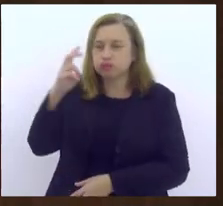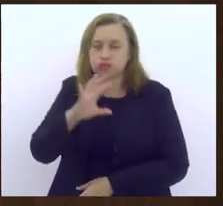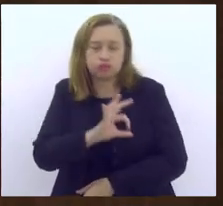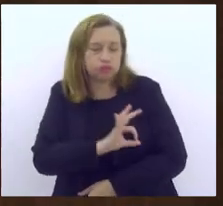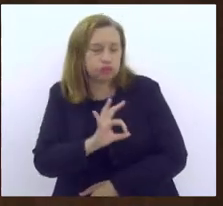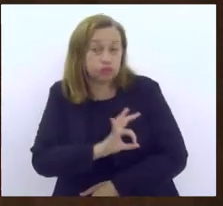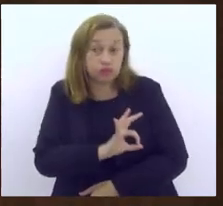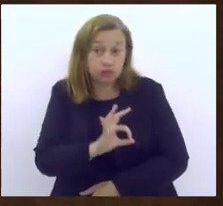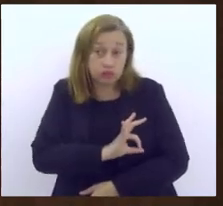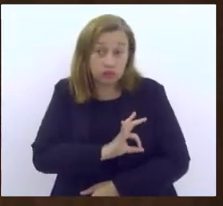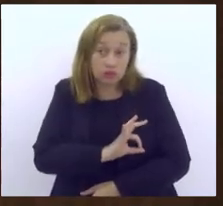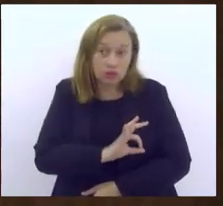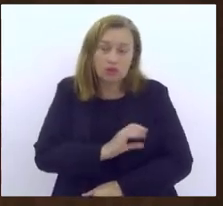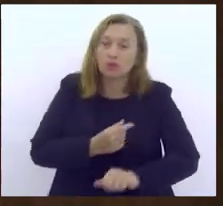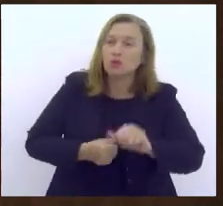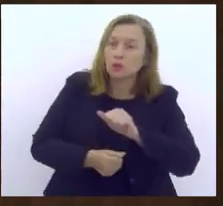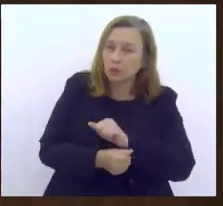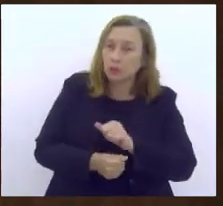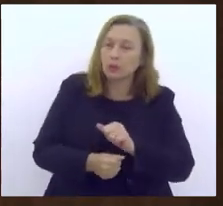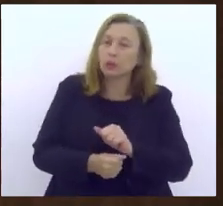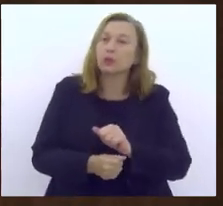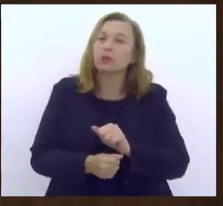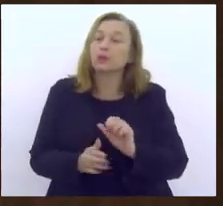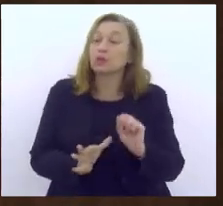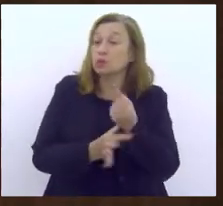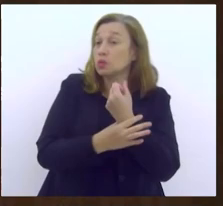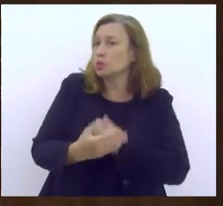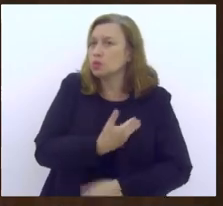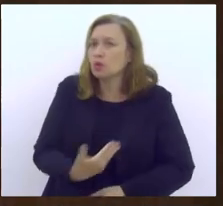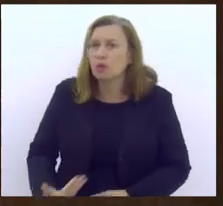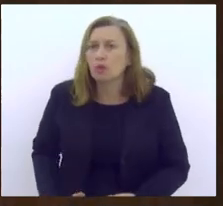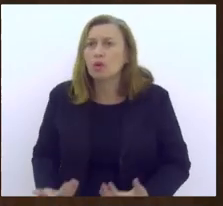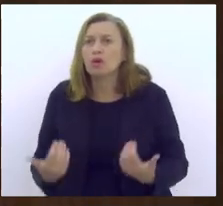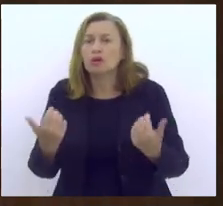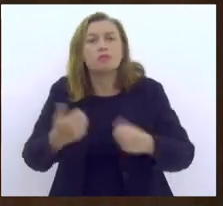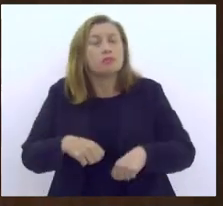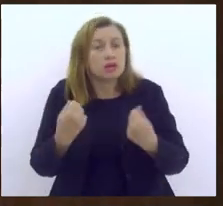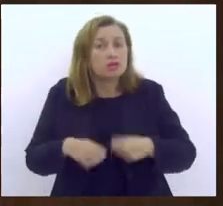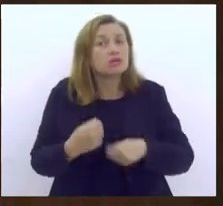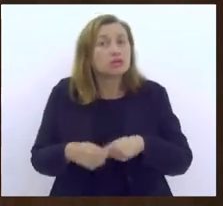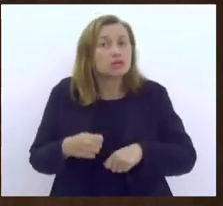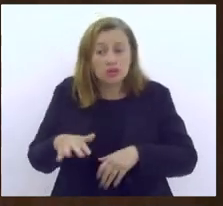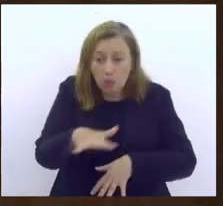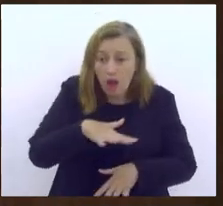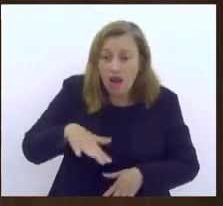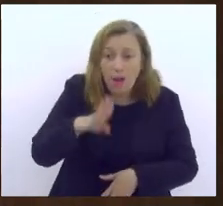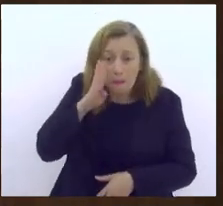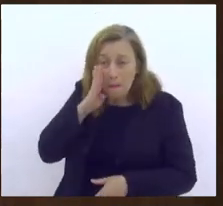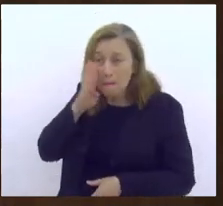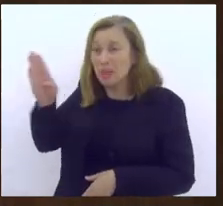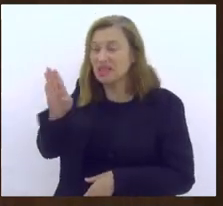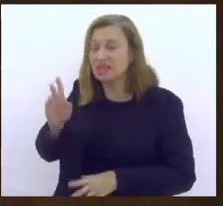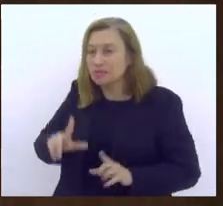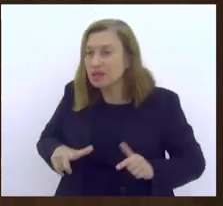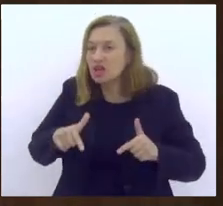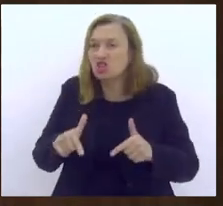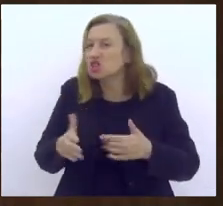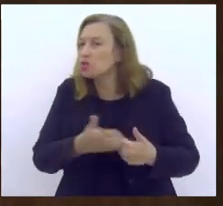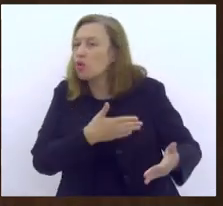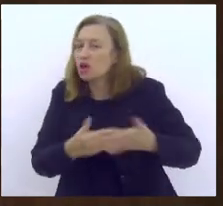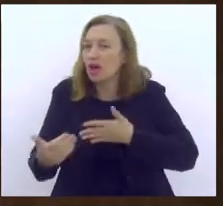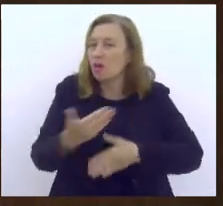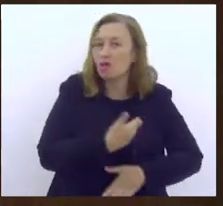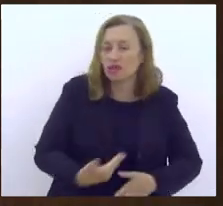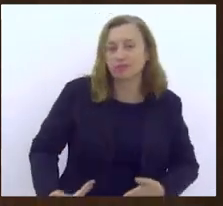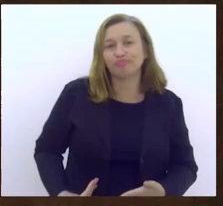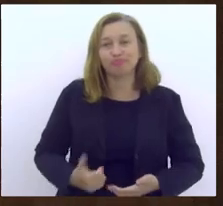aplicação, inclusive, do recurso da segurança pública. Segurança pública que deveria ser uma das áreas prioritárias da atuação de qualquer